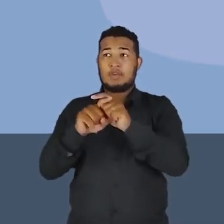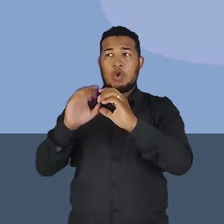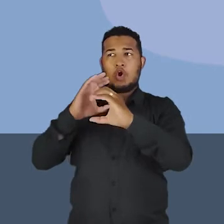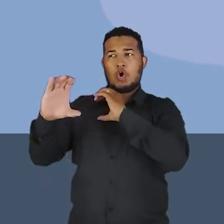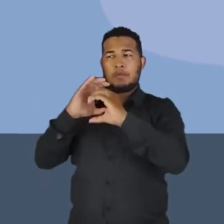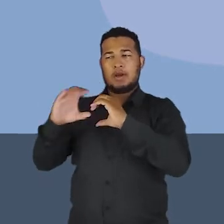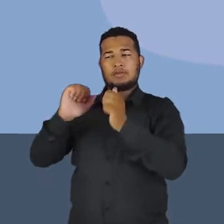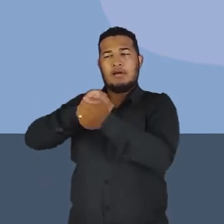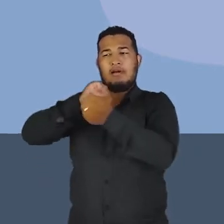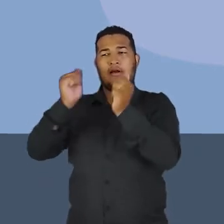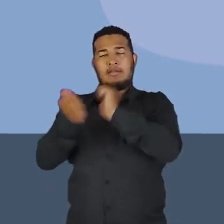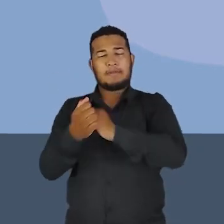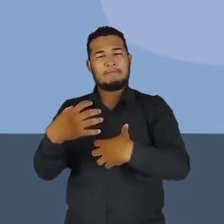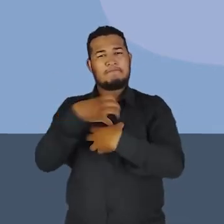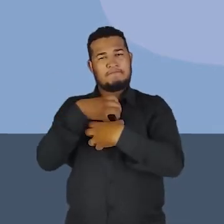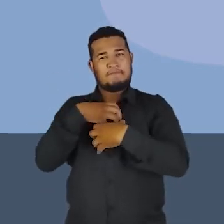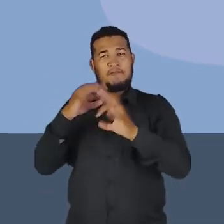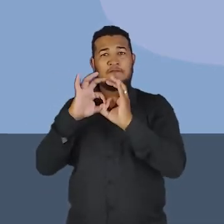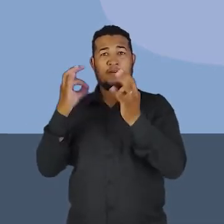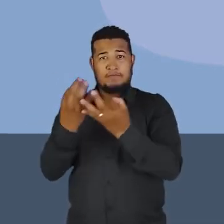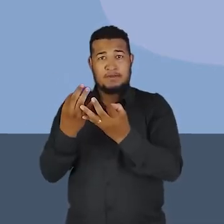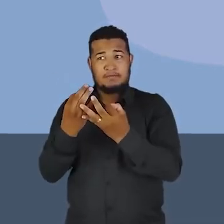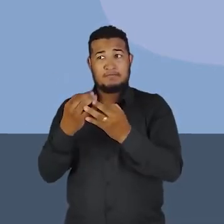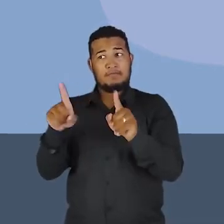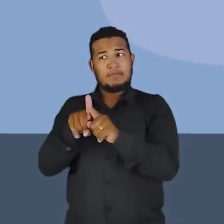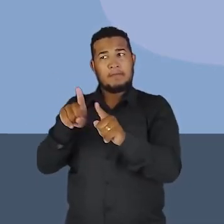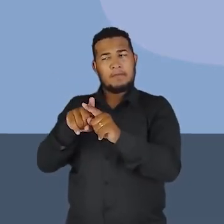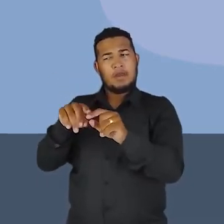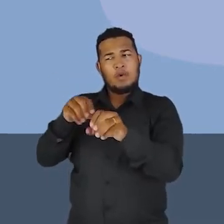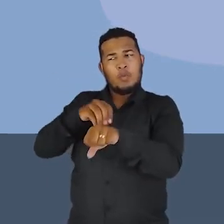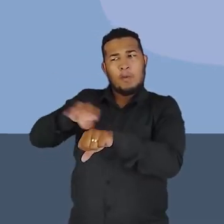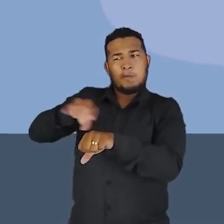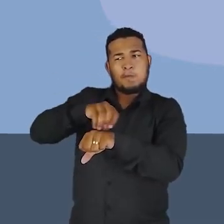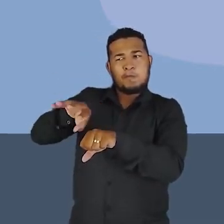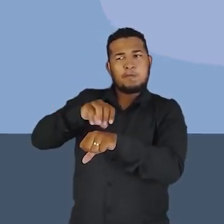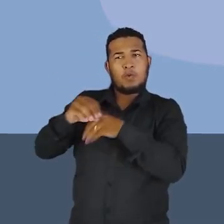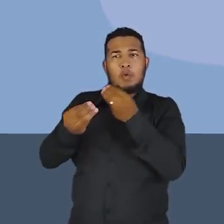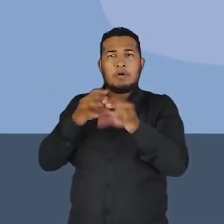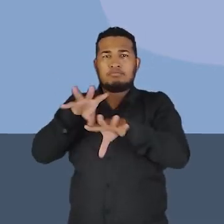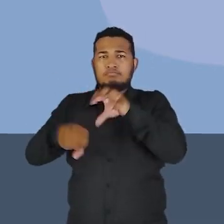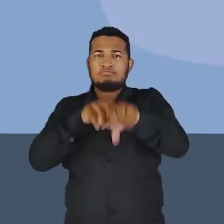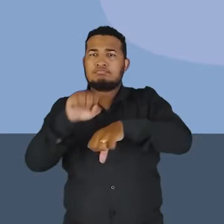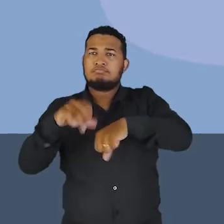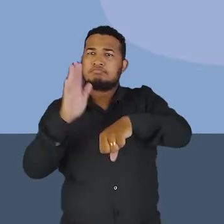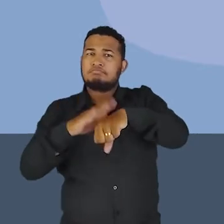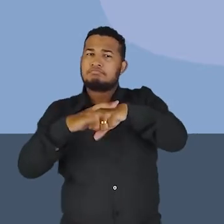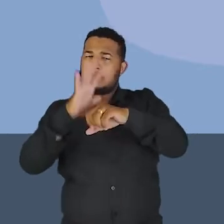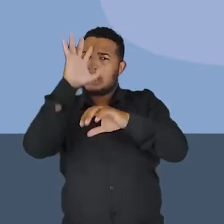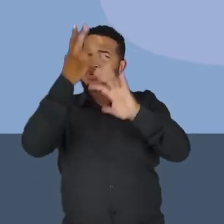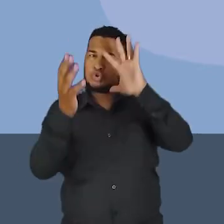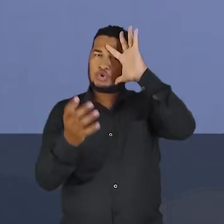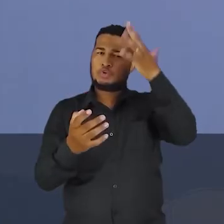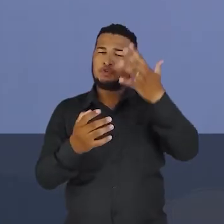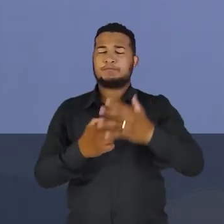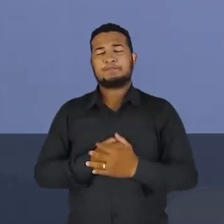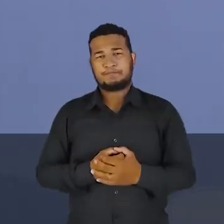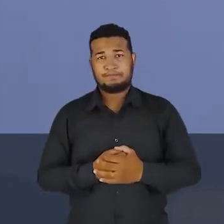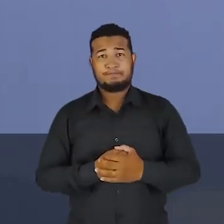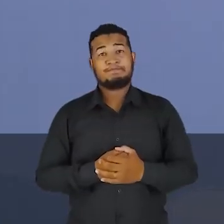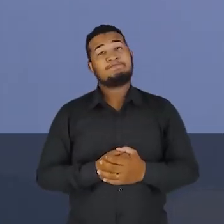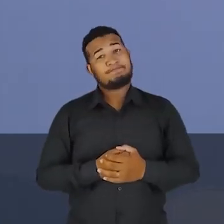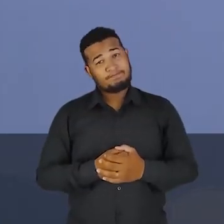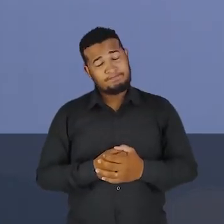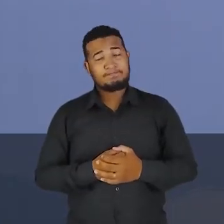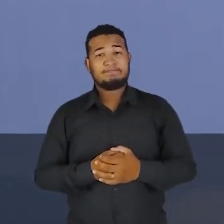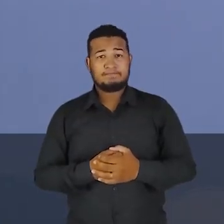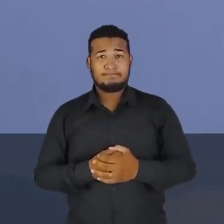estilo da família, auxiliar a família na busca de suas próprias soluções. Pois bem,